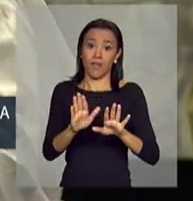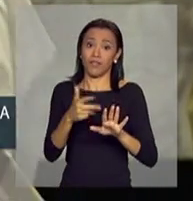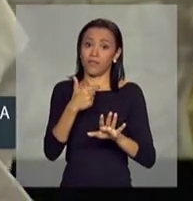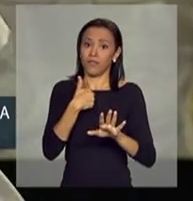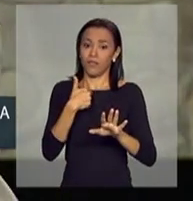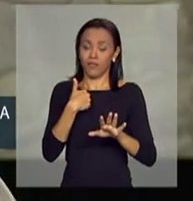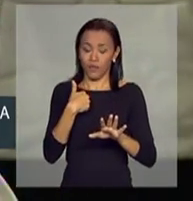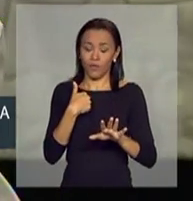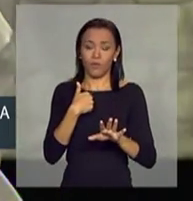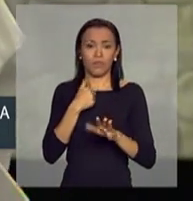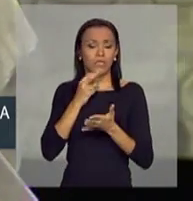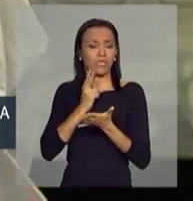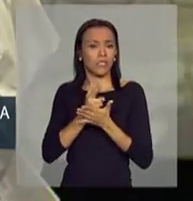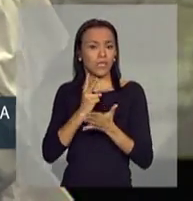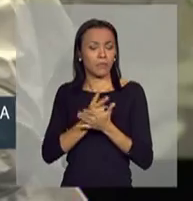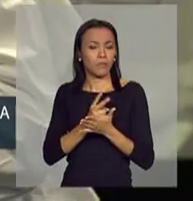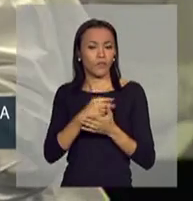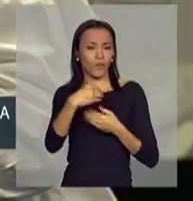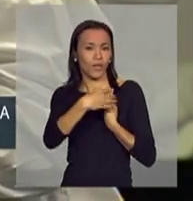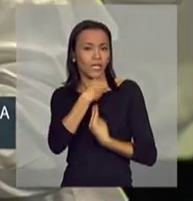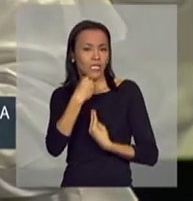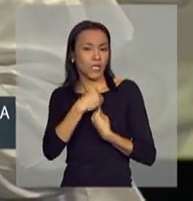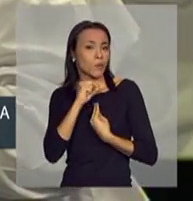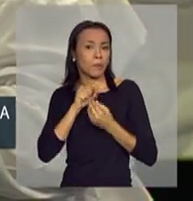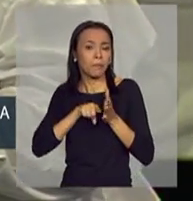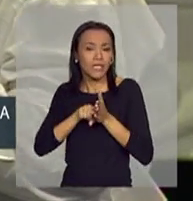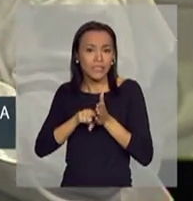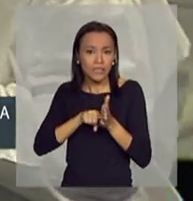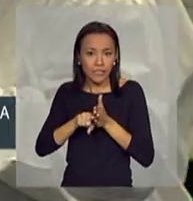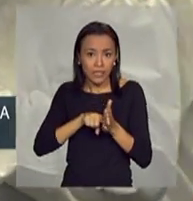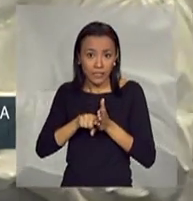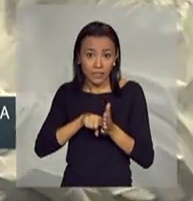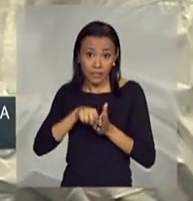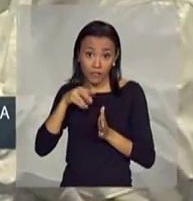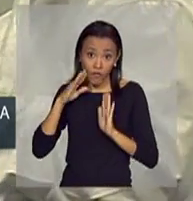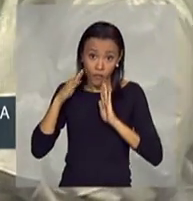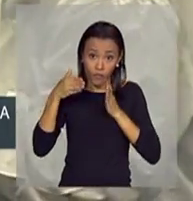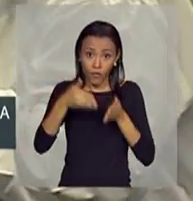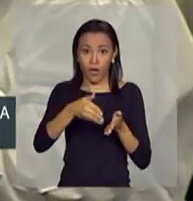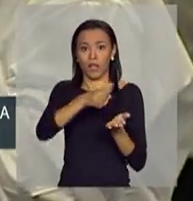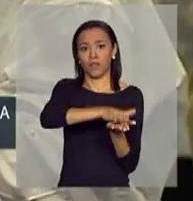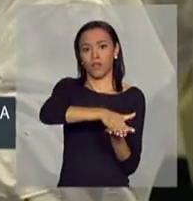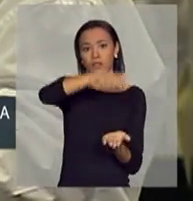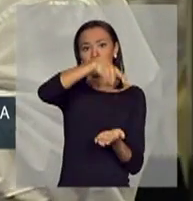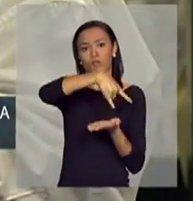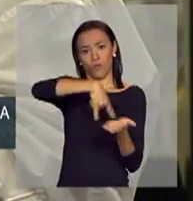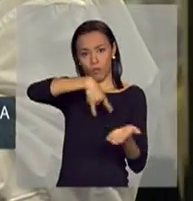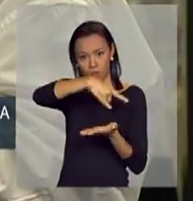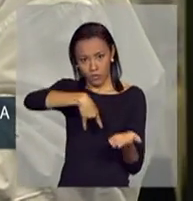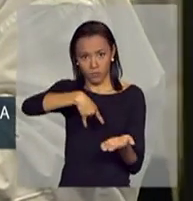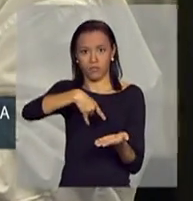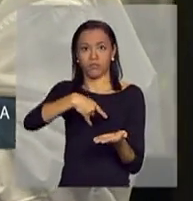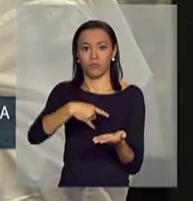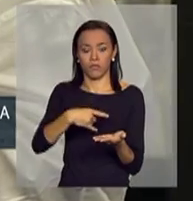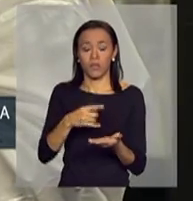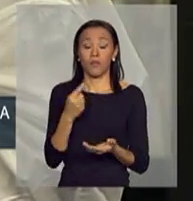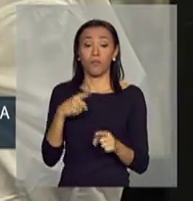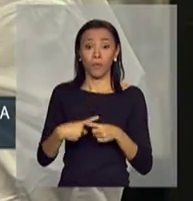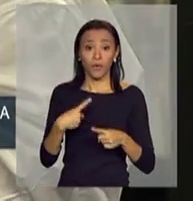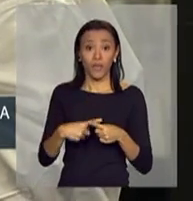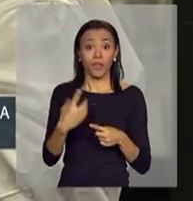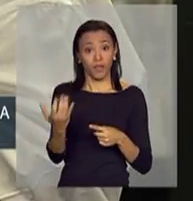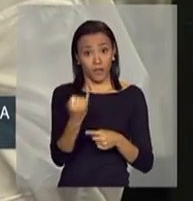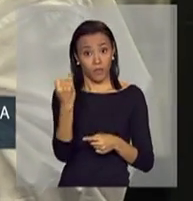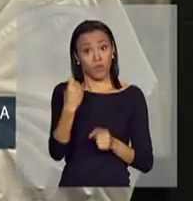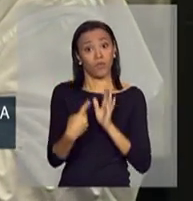me orientei numa pesquisa sobre eles, exatamente porque o nosso objetivo era mostrar a